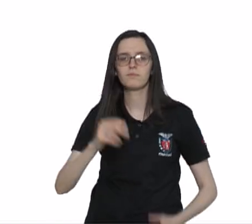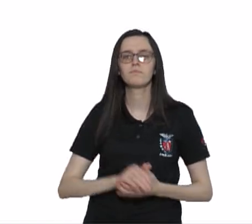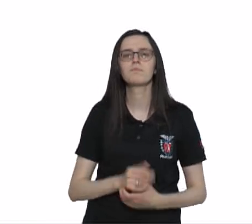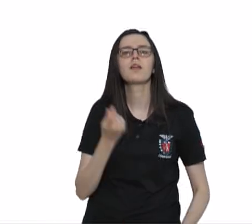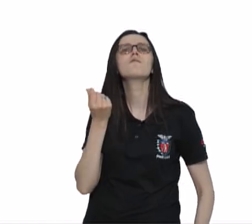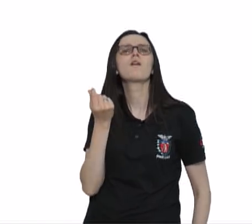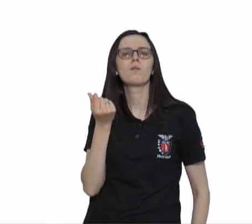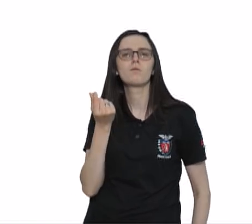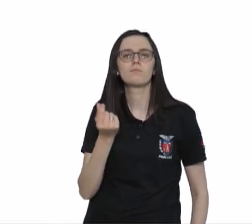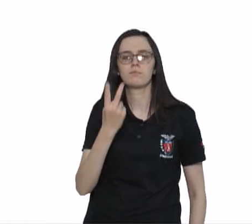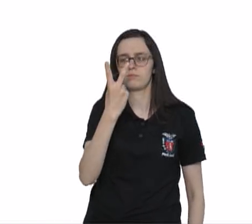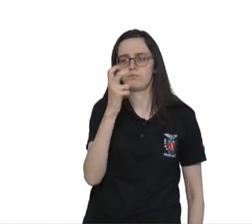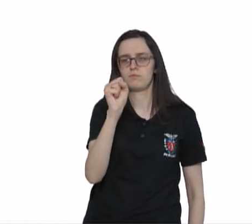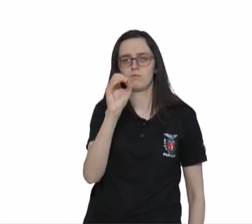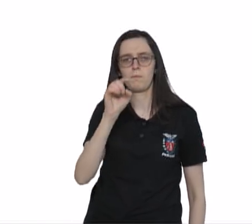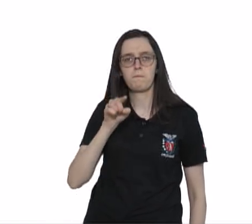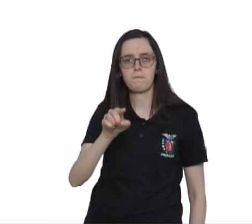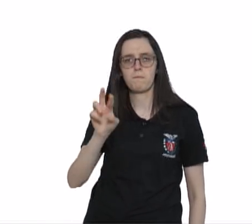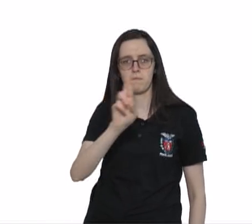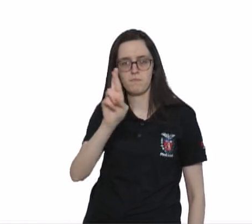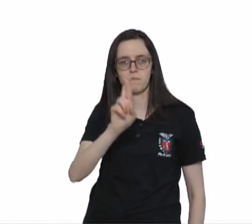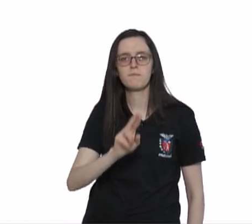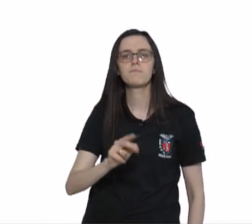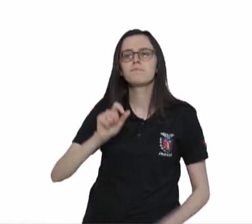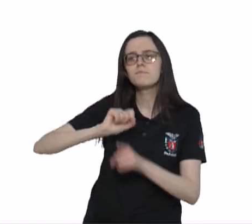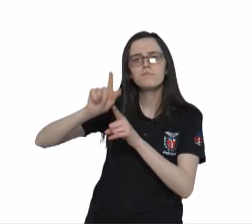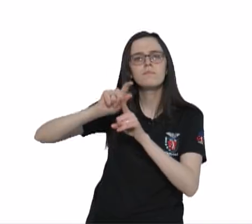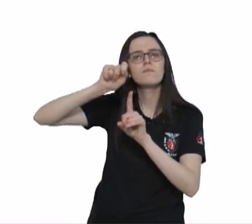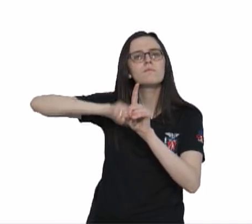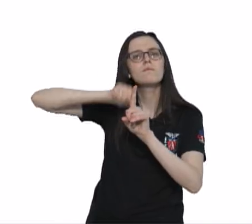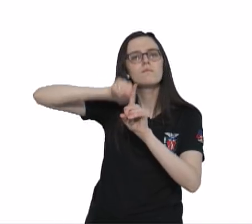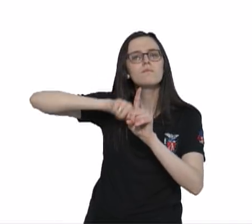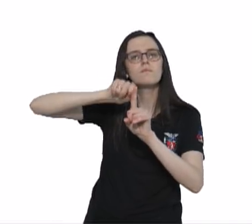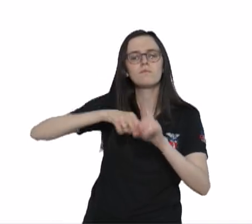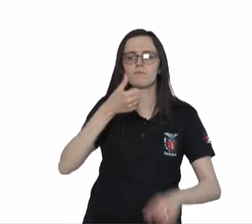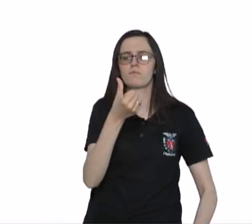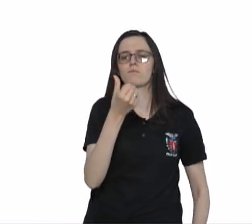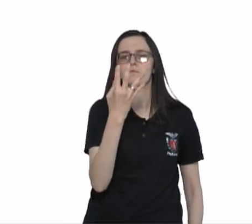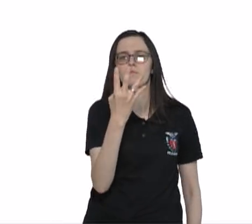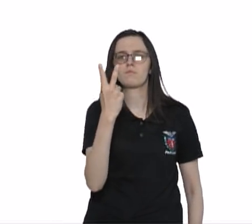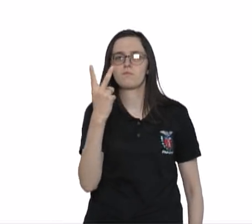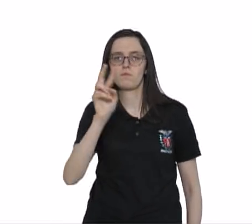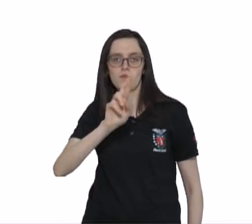Valor R$ 280 mil. Condomínio R$ 642.